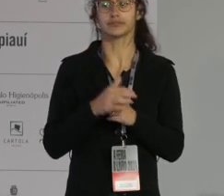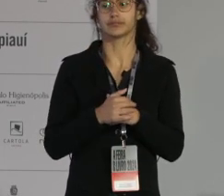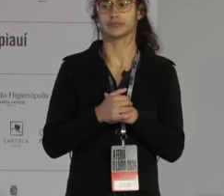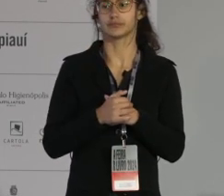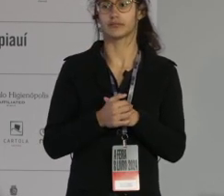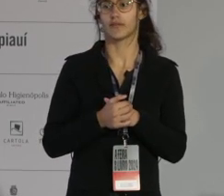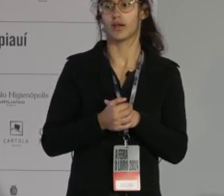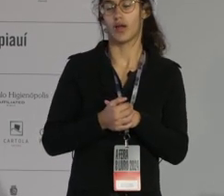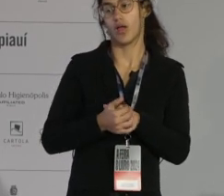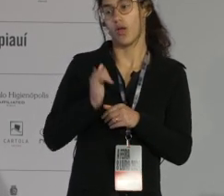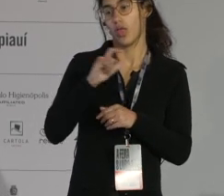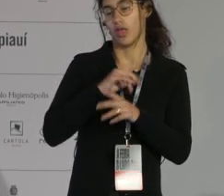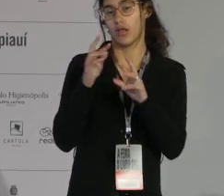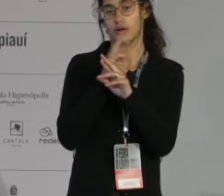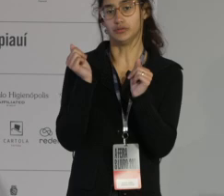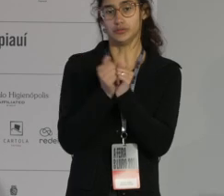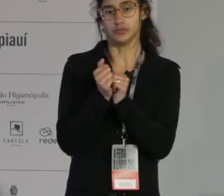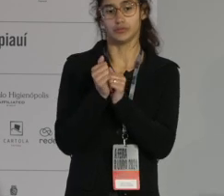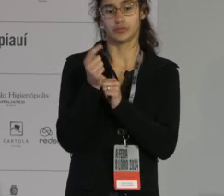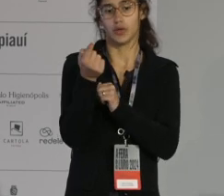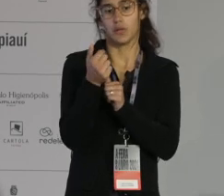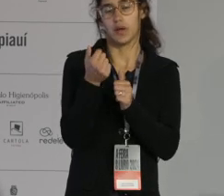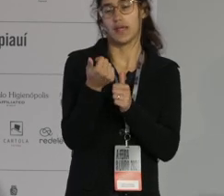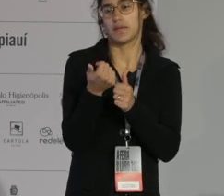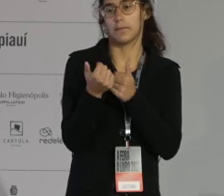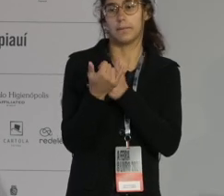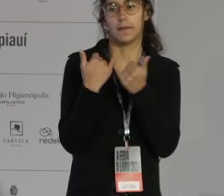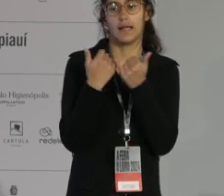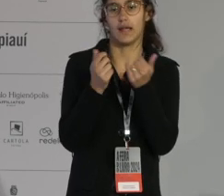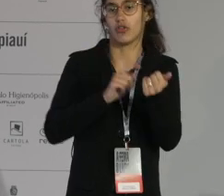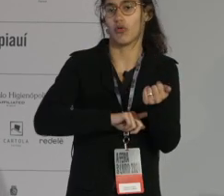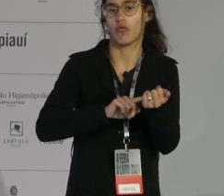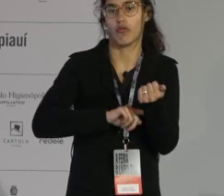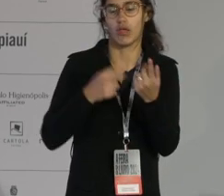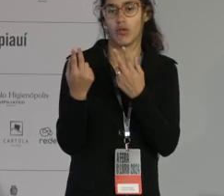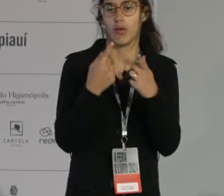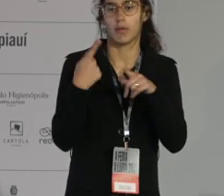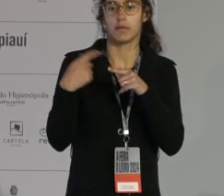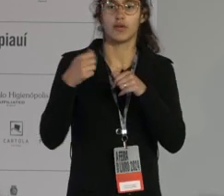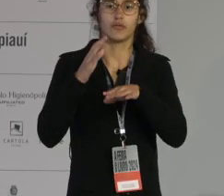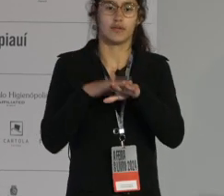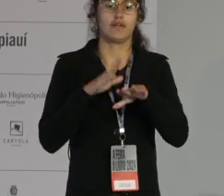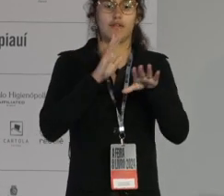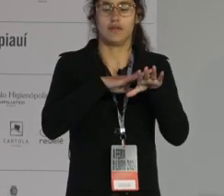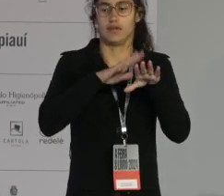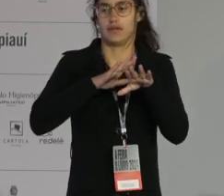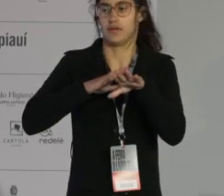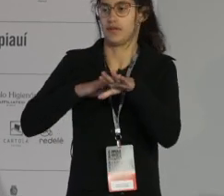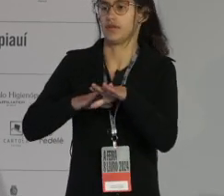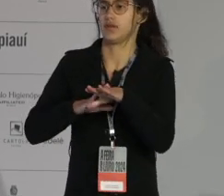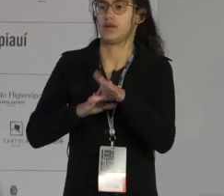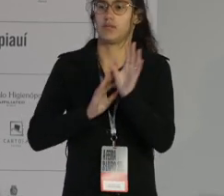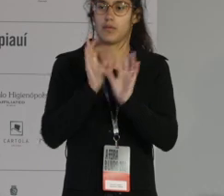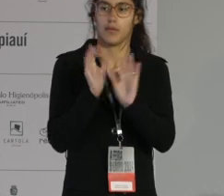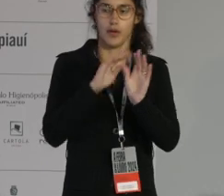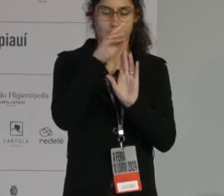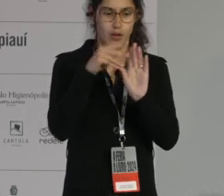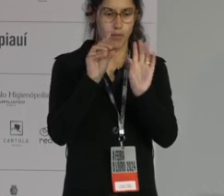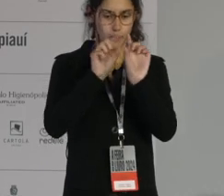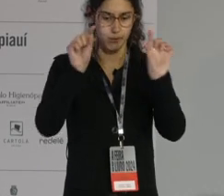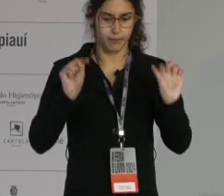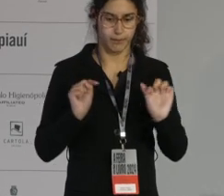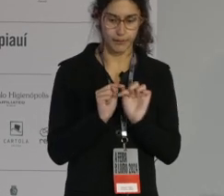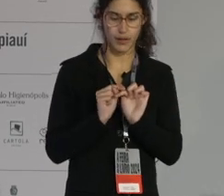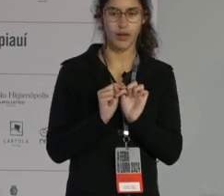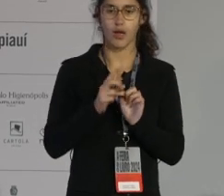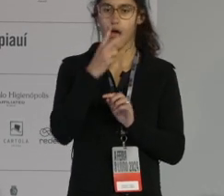a ver, talvez, com isso, é quase um vício profissional, porque eu tenho que cortar, fazer caber naquele espaço pequeno.